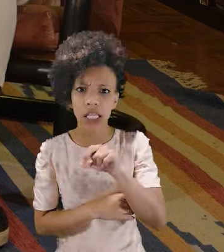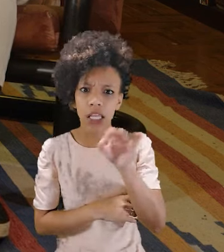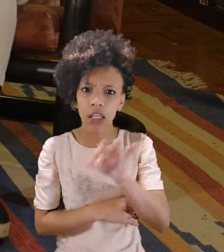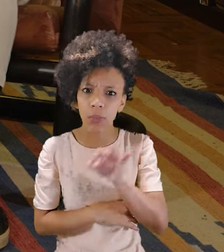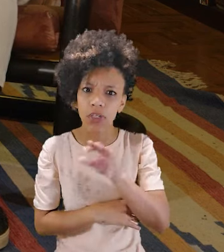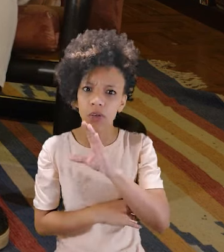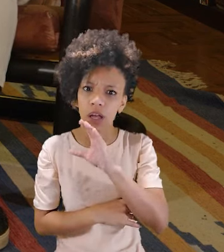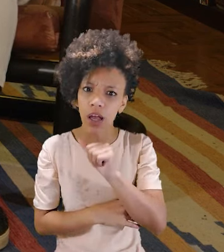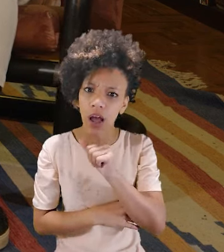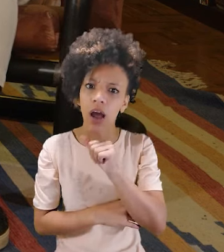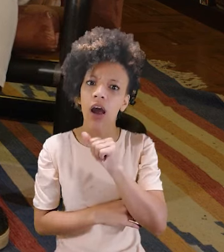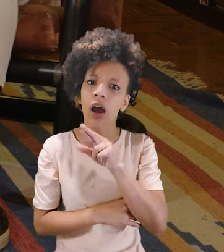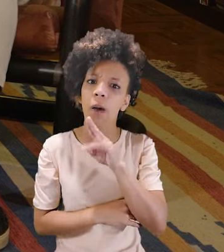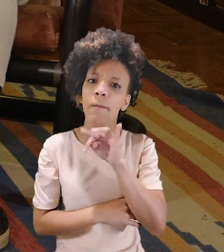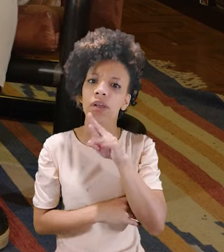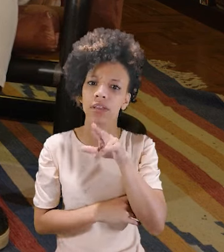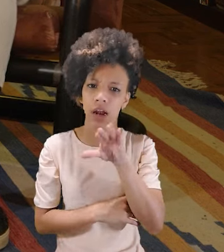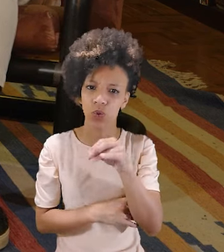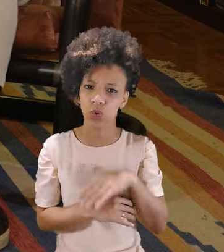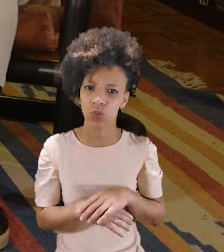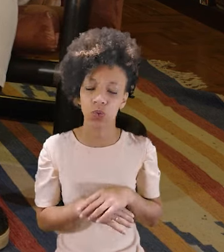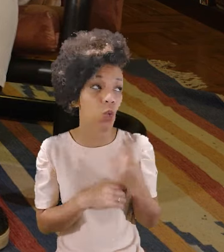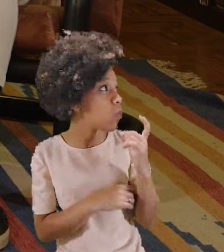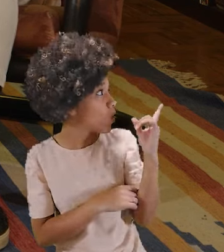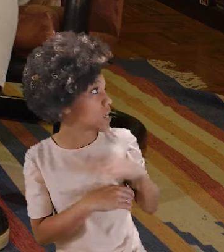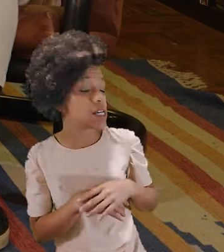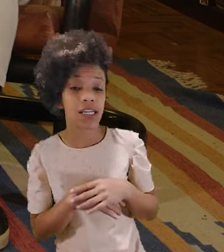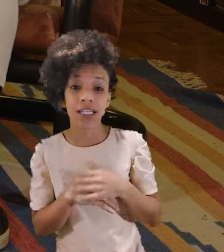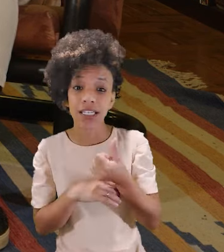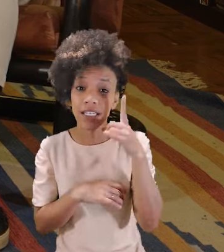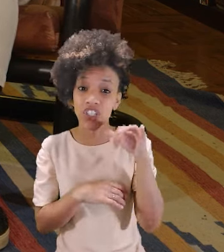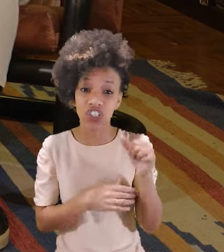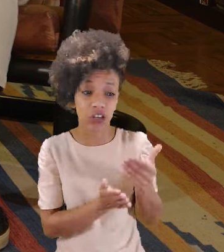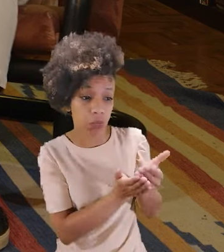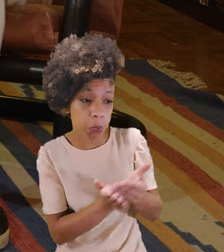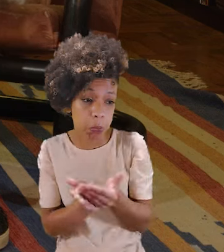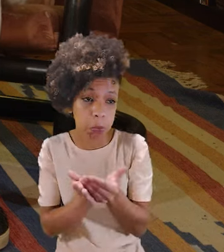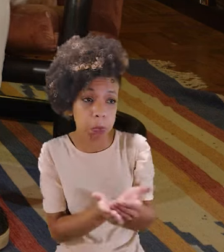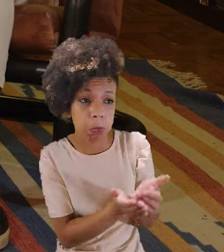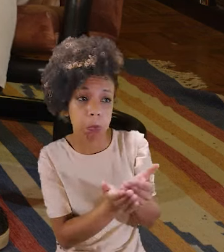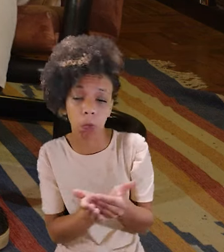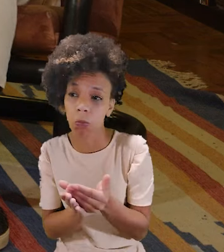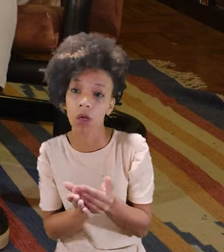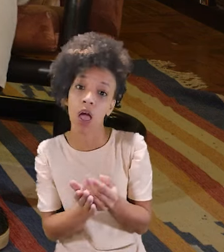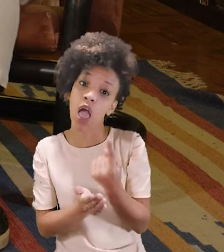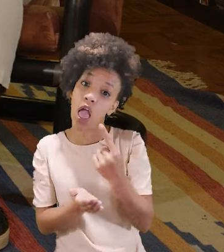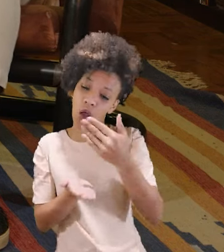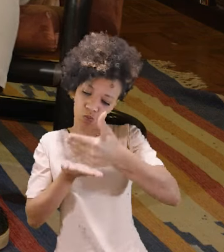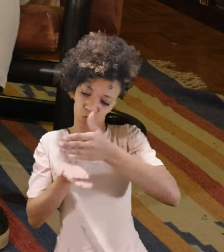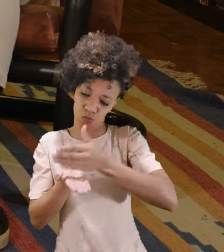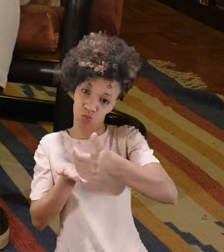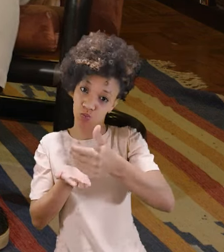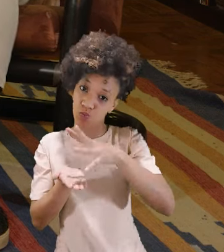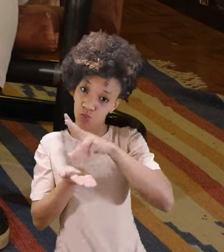setenta por cento de carboidrato um negócio desse então negócio desse seis dias no mar à Deriva lá não entendesse aqui